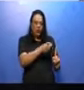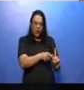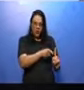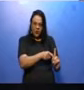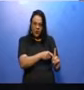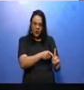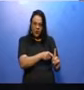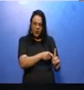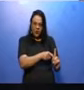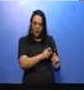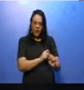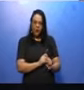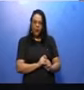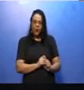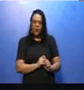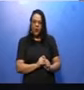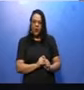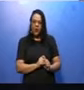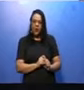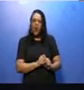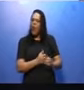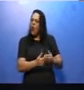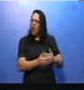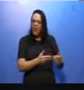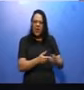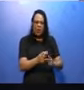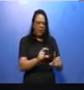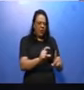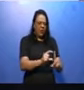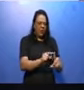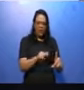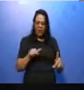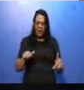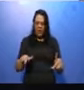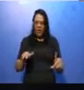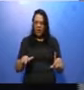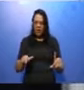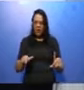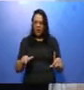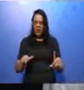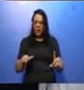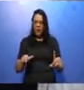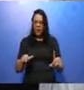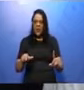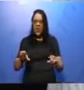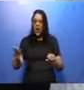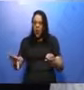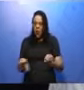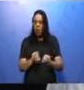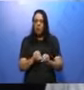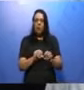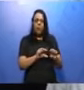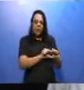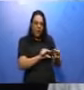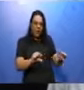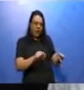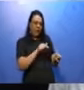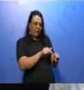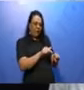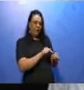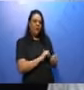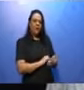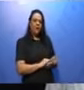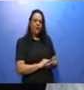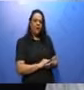caracterizam um termo, qualquer palavra, da oração principal. Então, lembrando